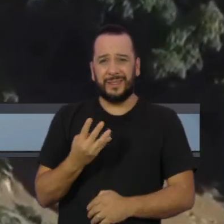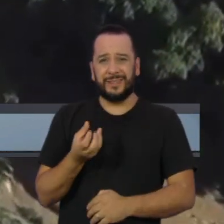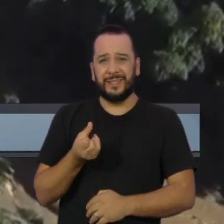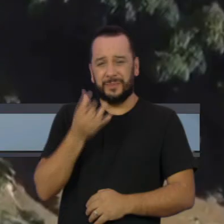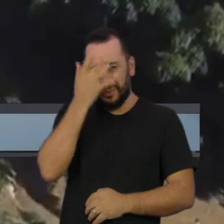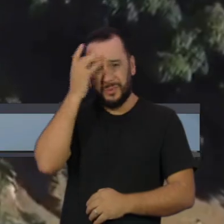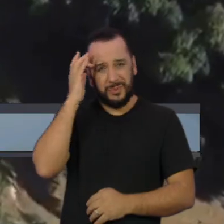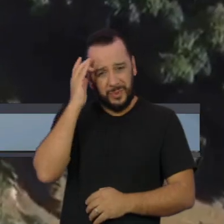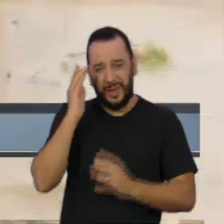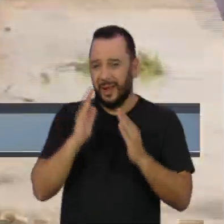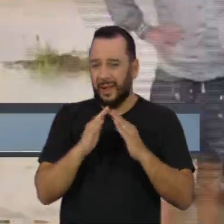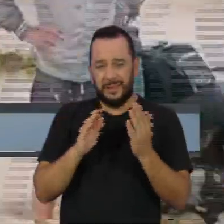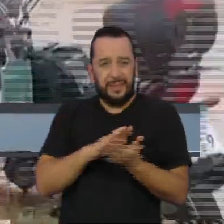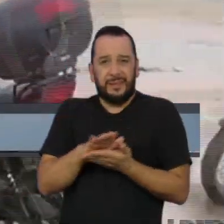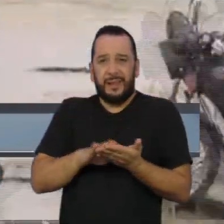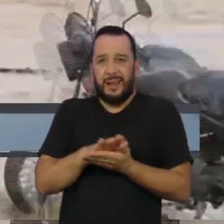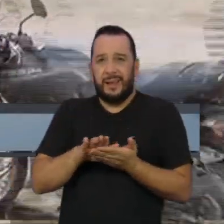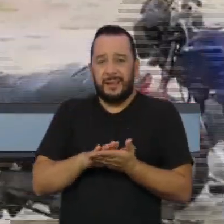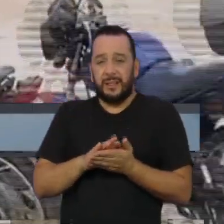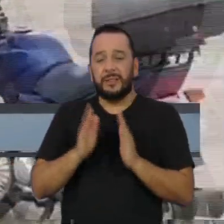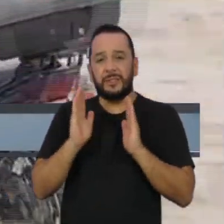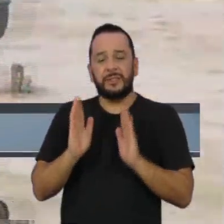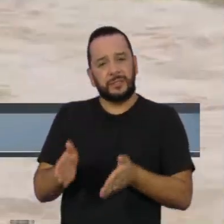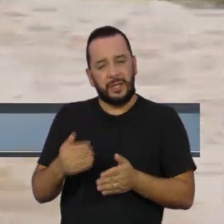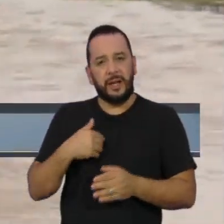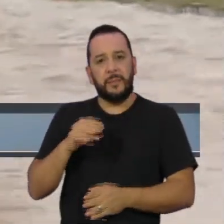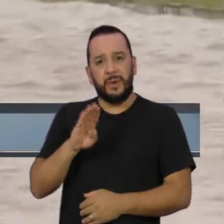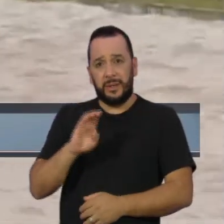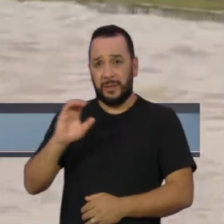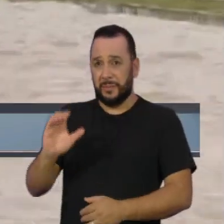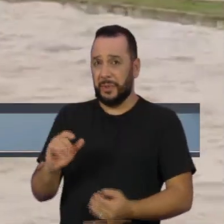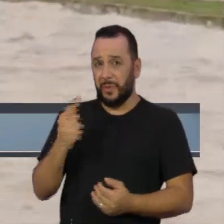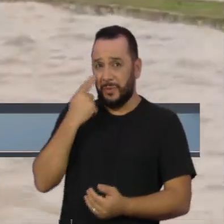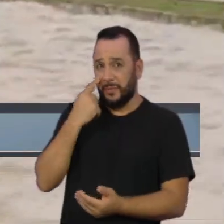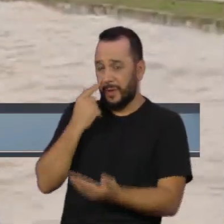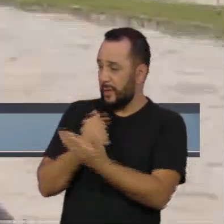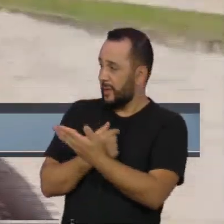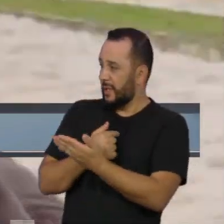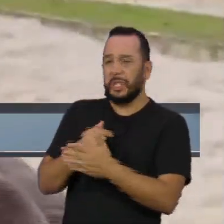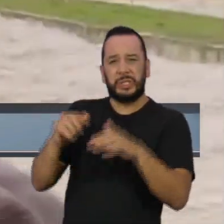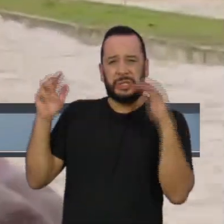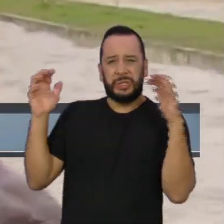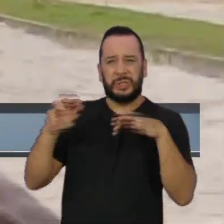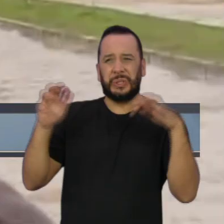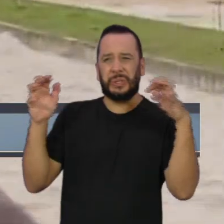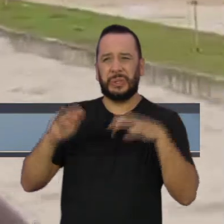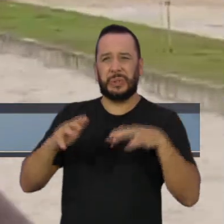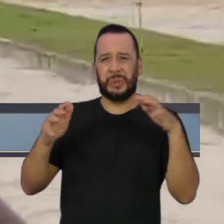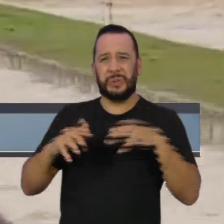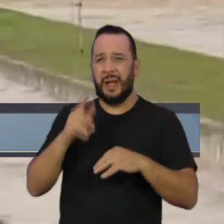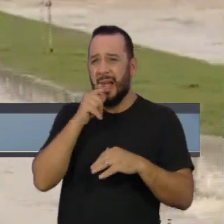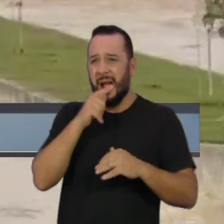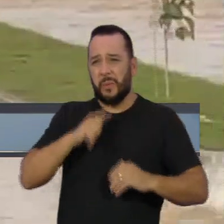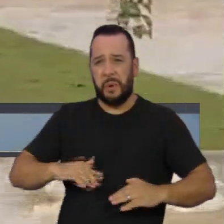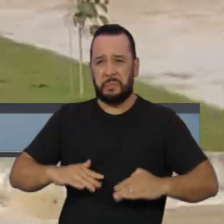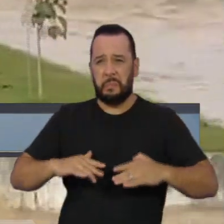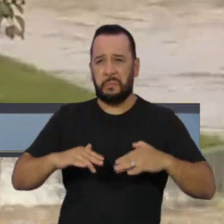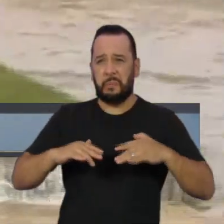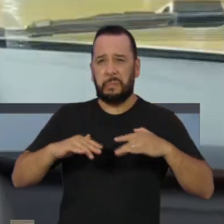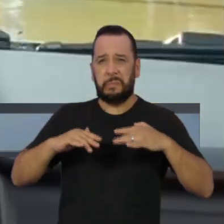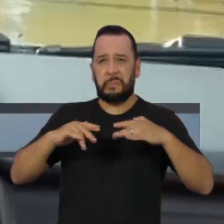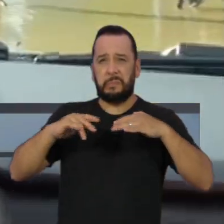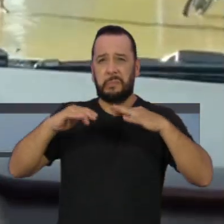ficaram desabrigadas já em Camboriú no litoral norte enxurrada que veio do interior do Estado fez com que a água subisse